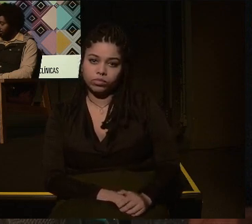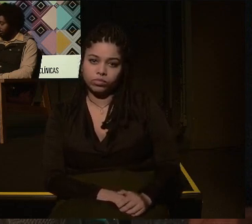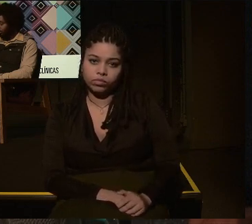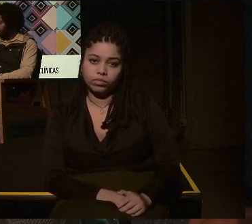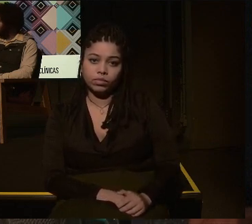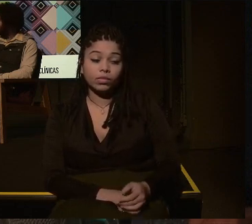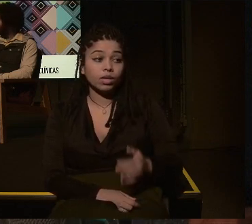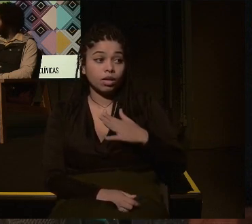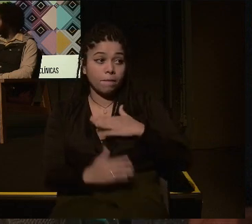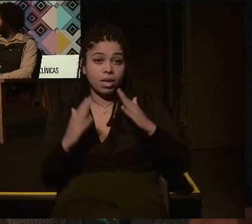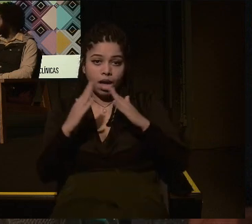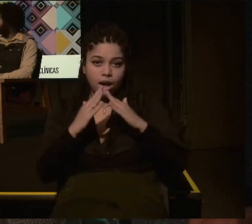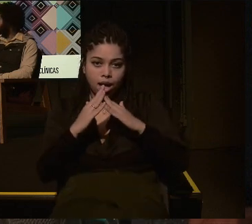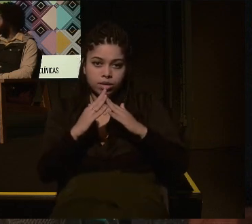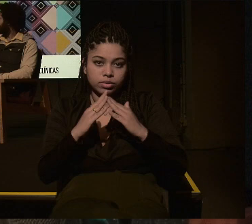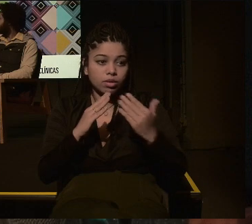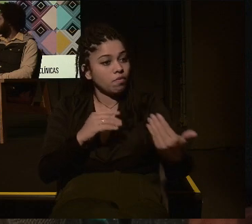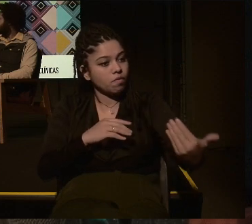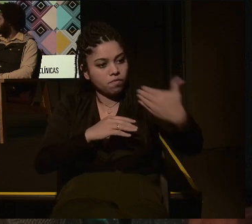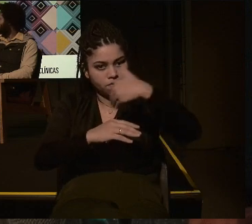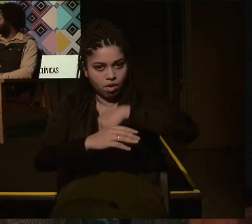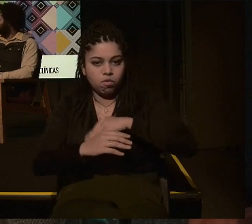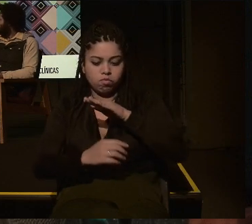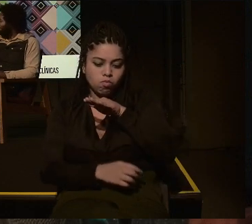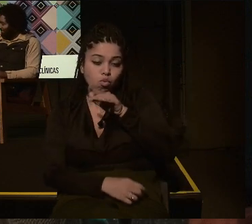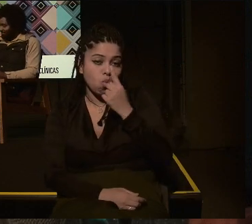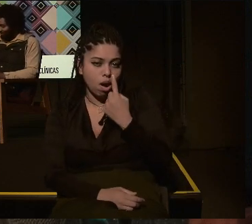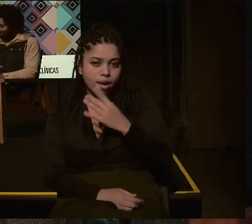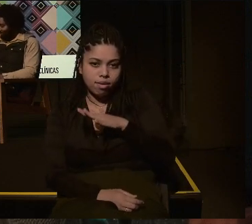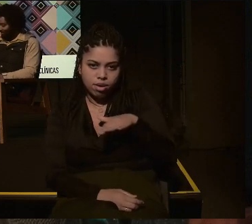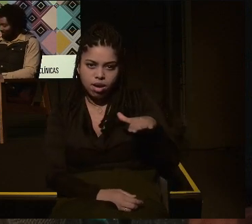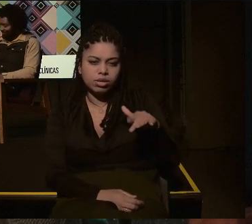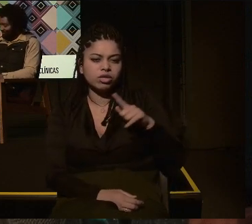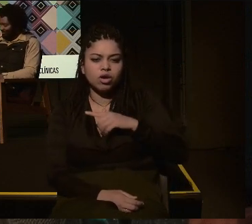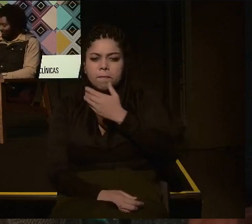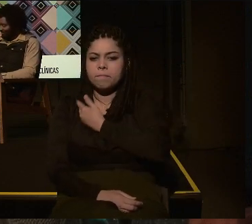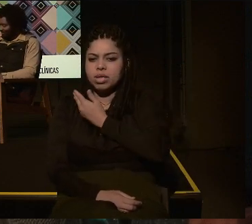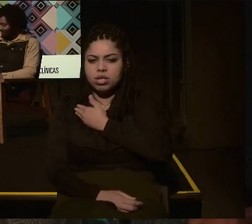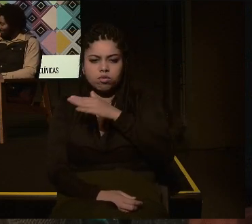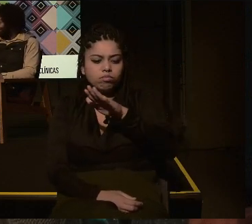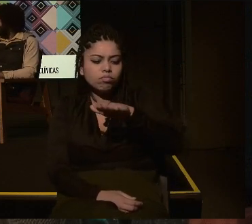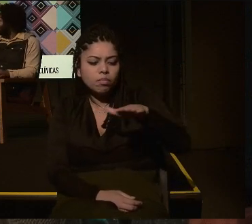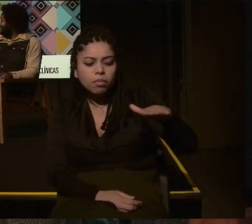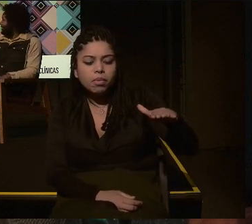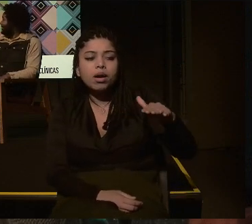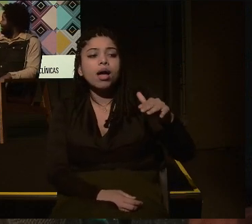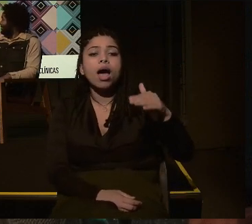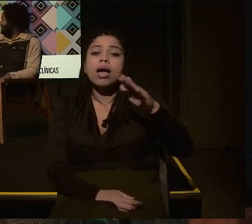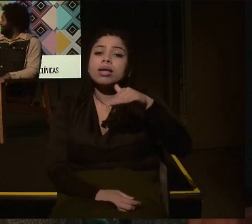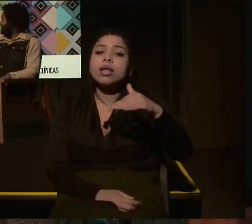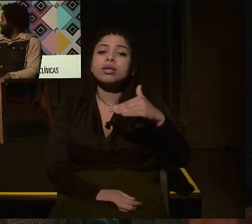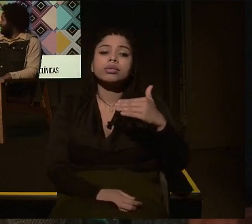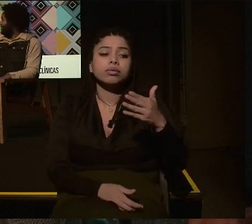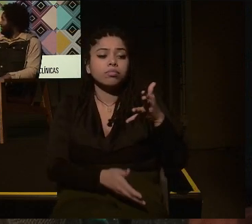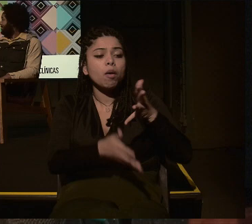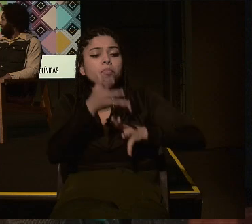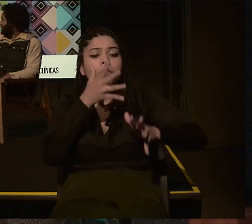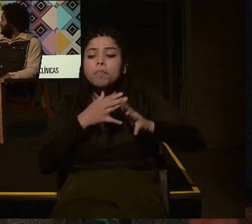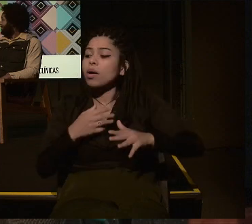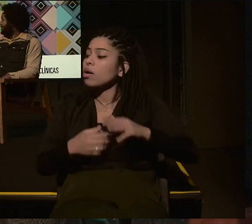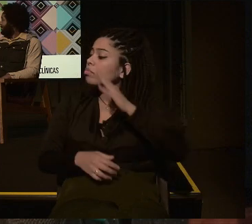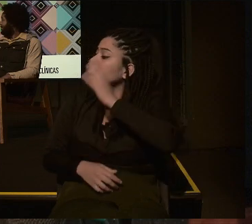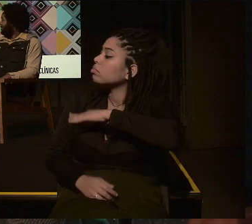uma criança e com amigos, e essa criança falou assim, eu quero